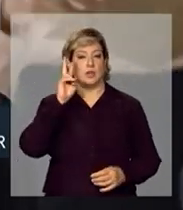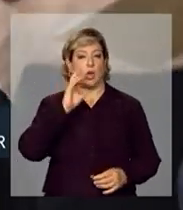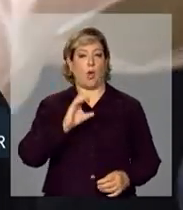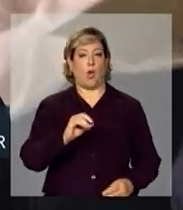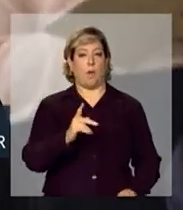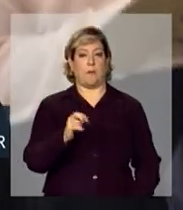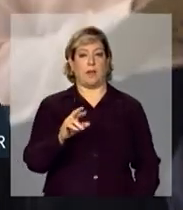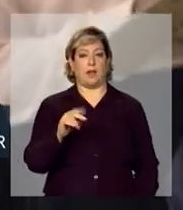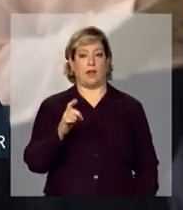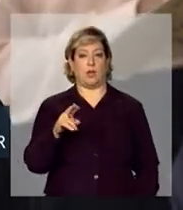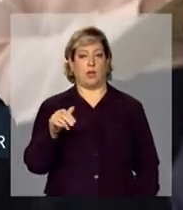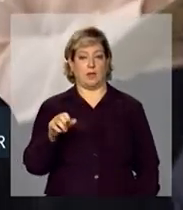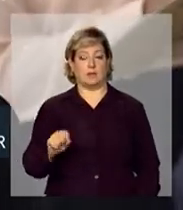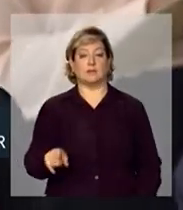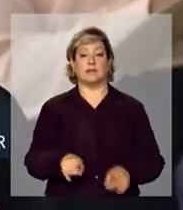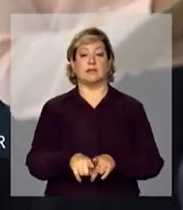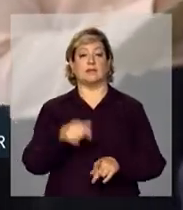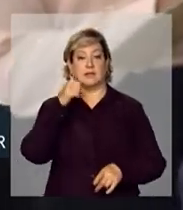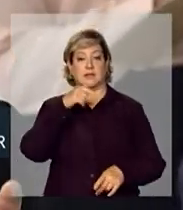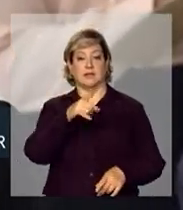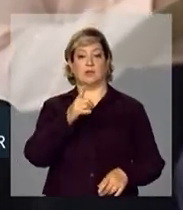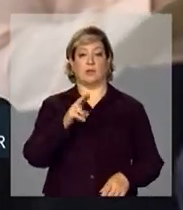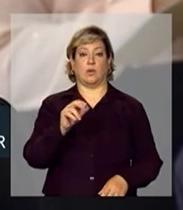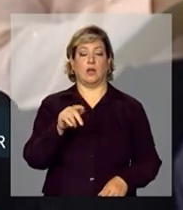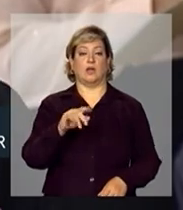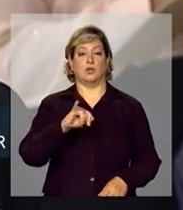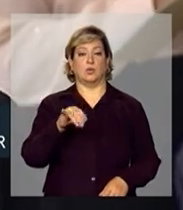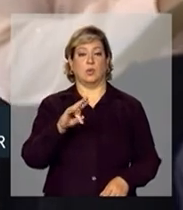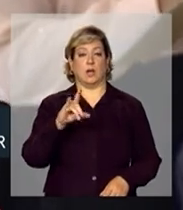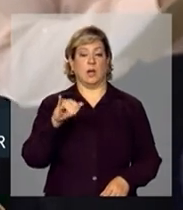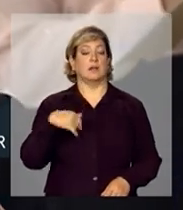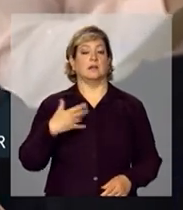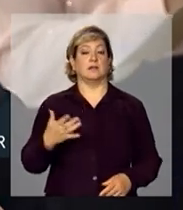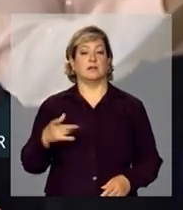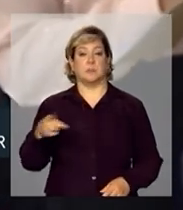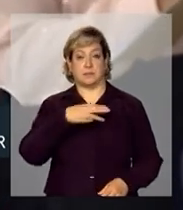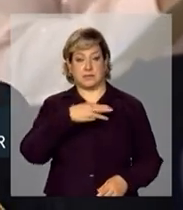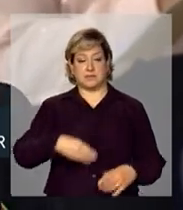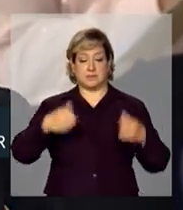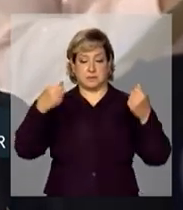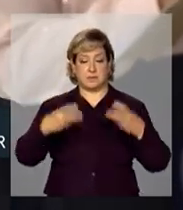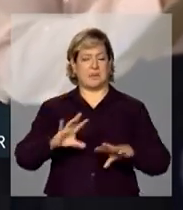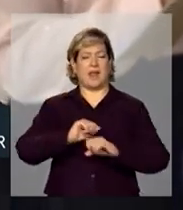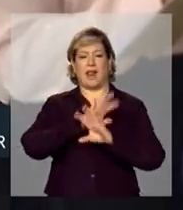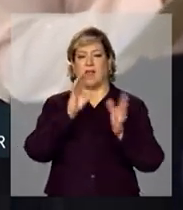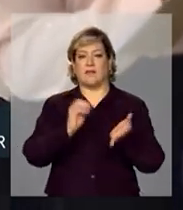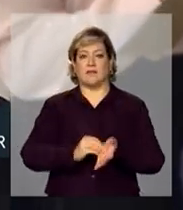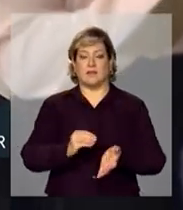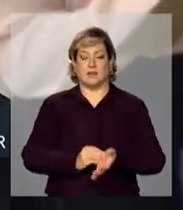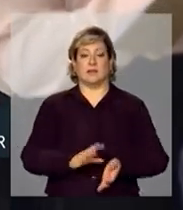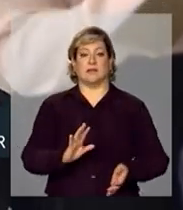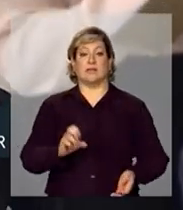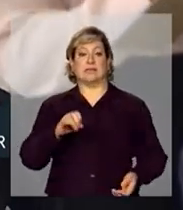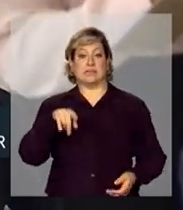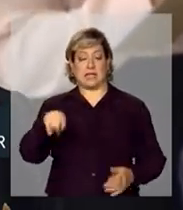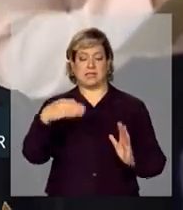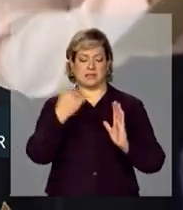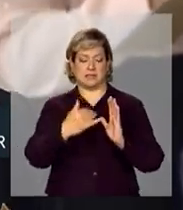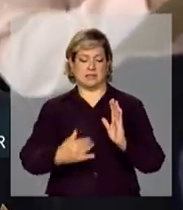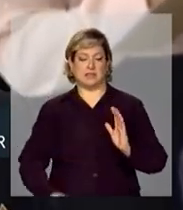e da Dra Juliana queria entender o ministro citou mas não ficou Claro se nessa lista